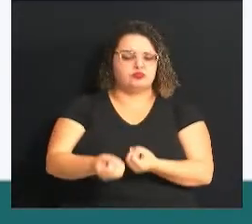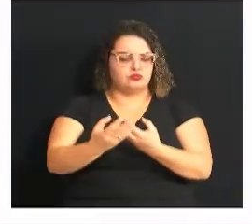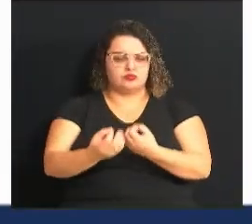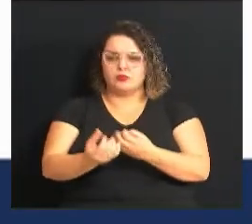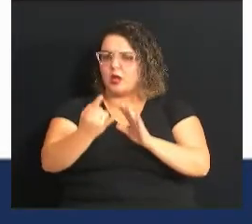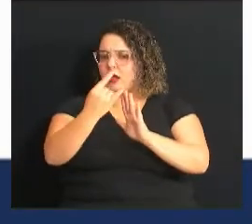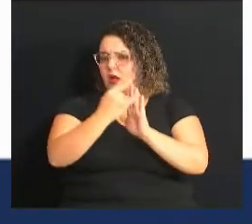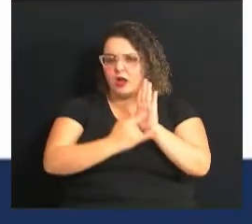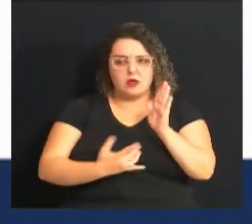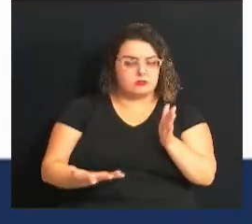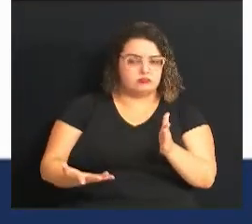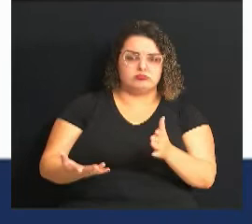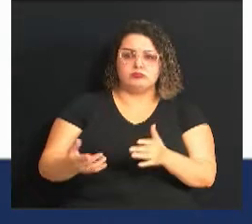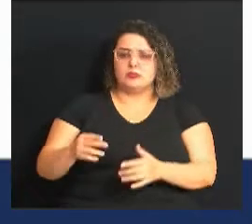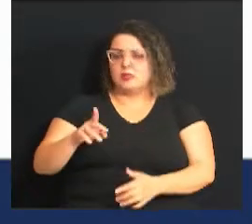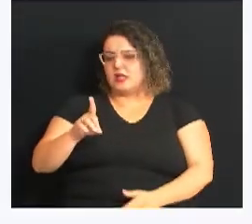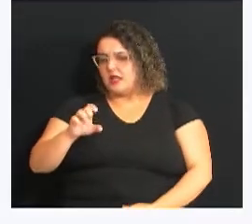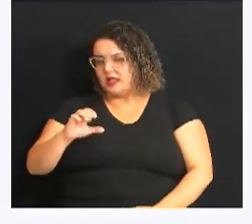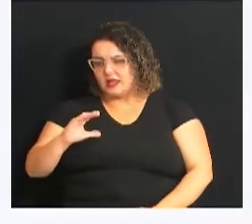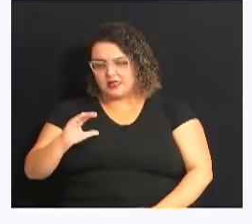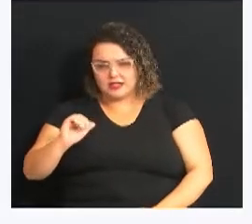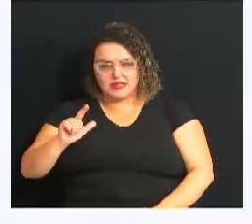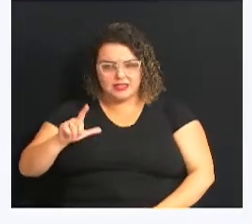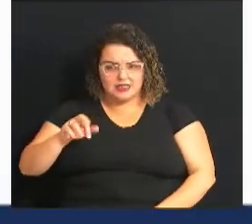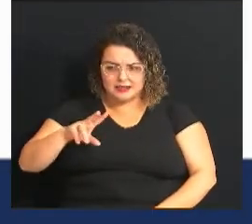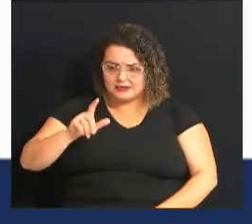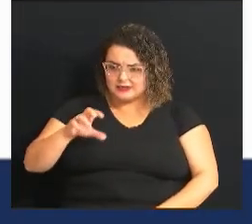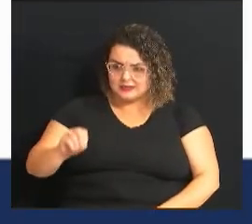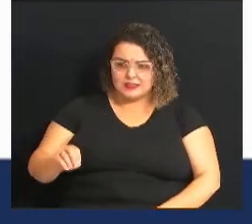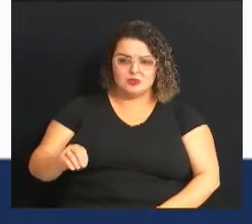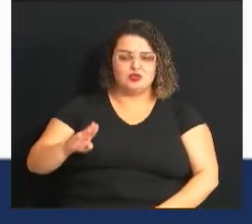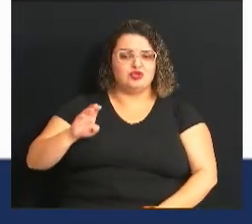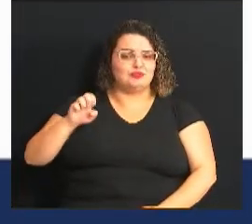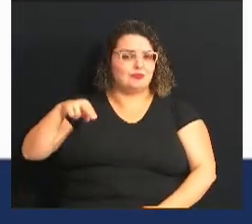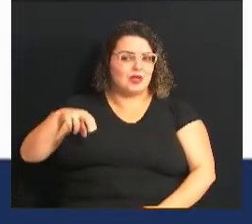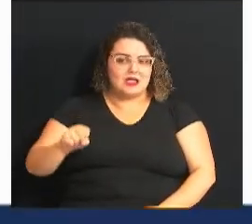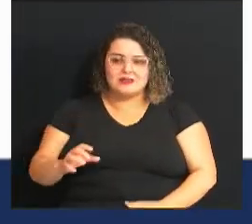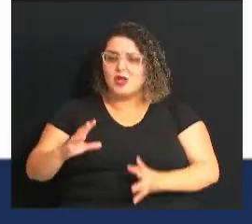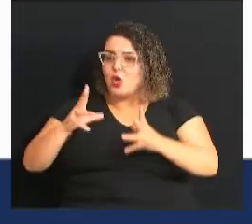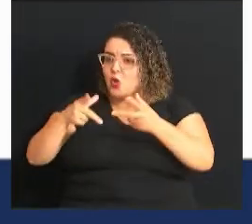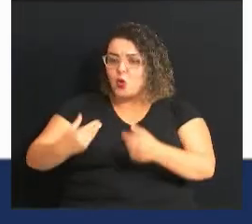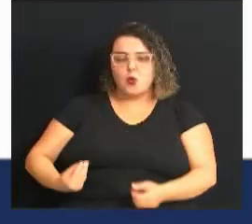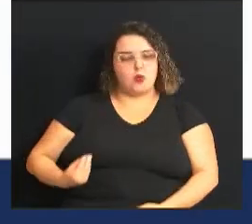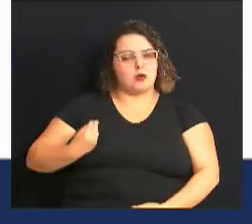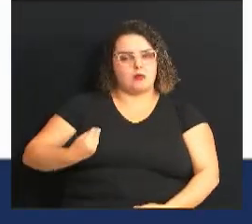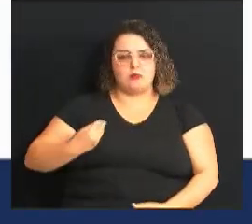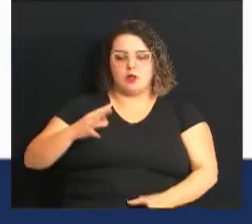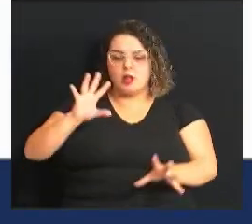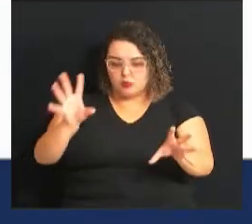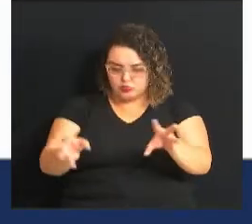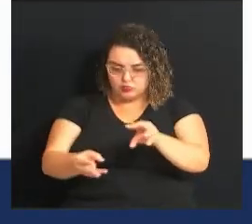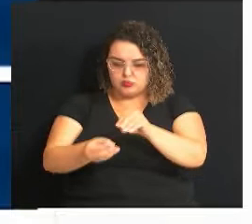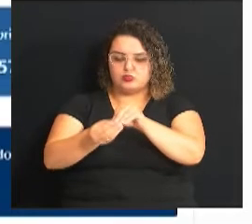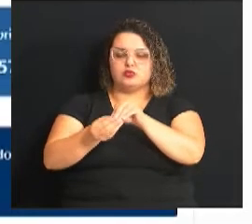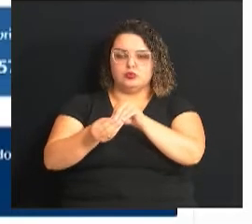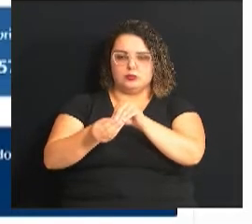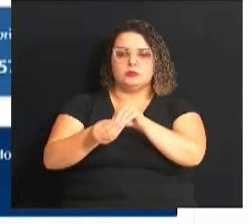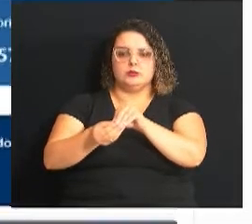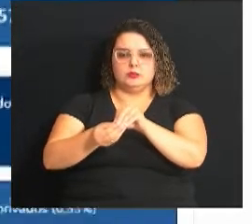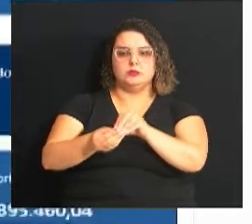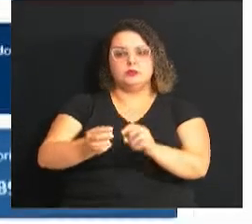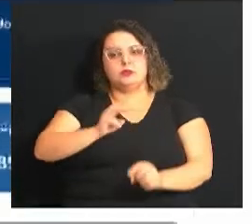de bens, tem toda a vida do candidato está lá resumida no